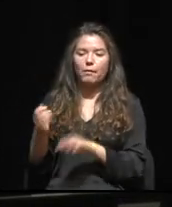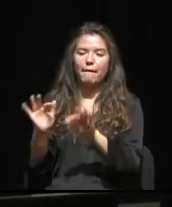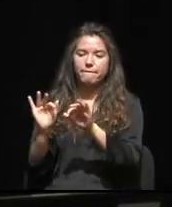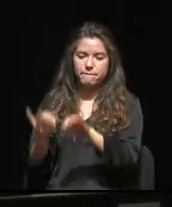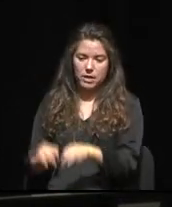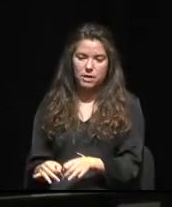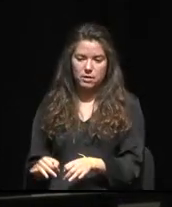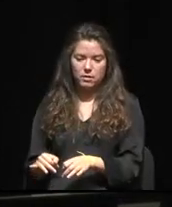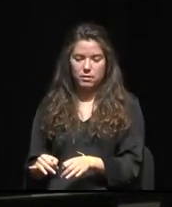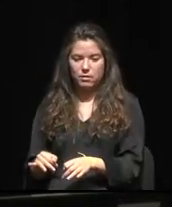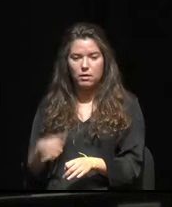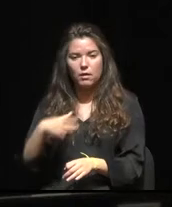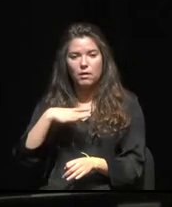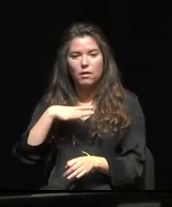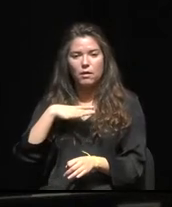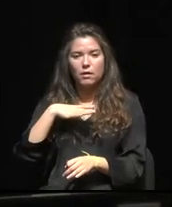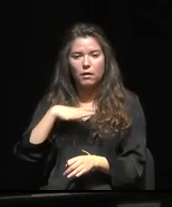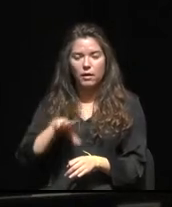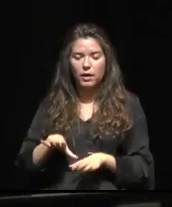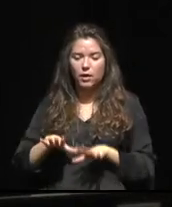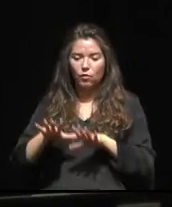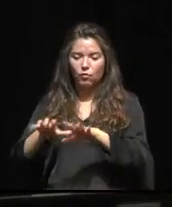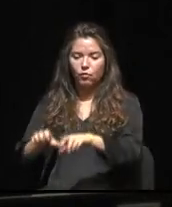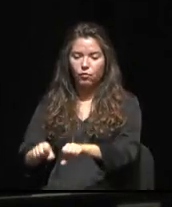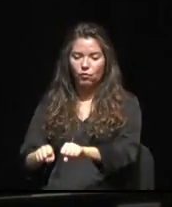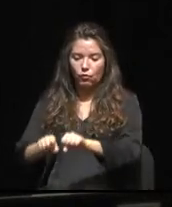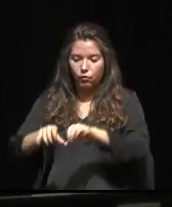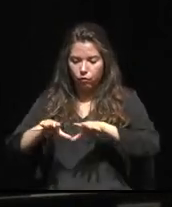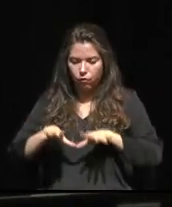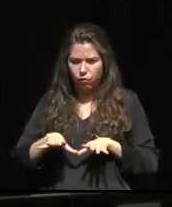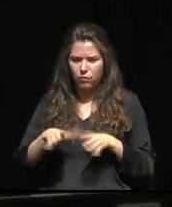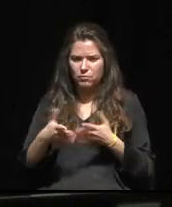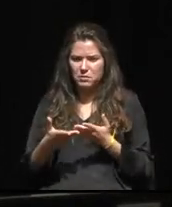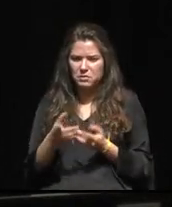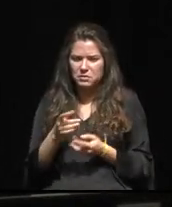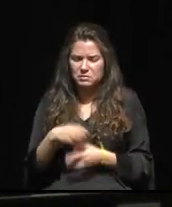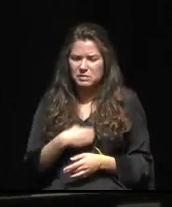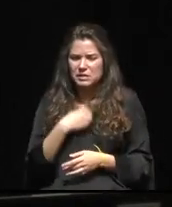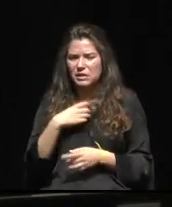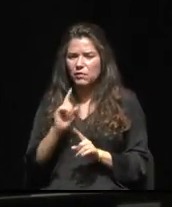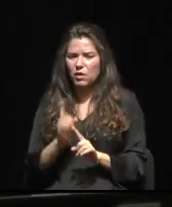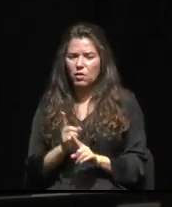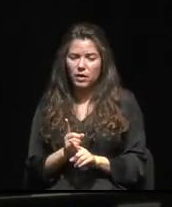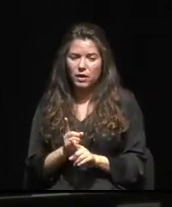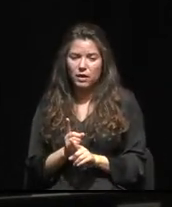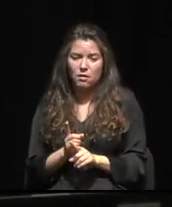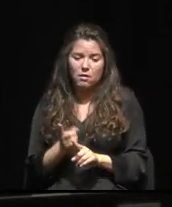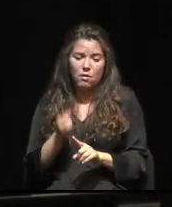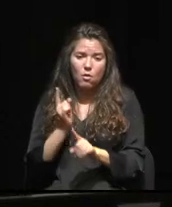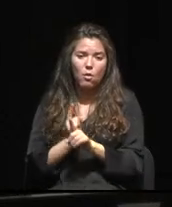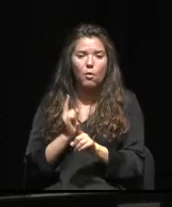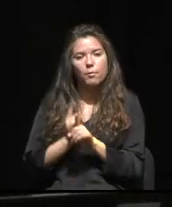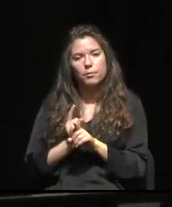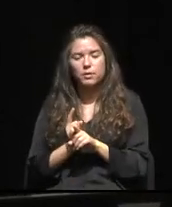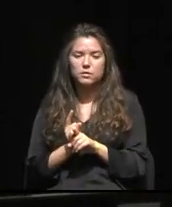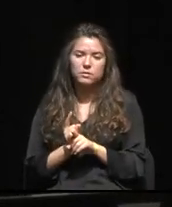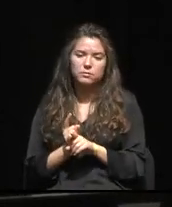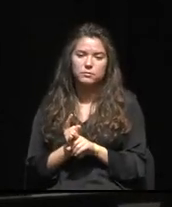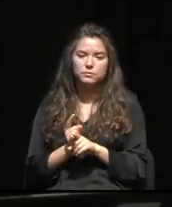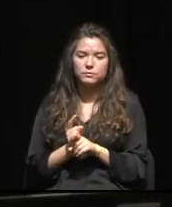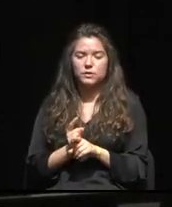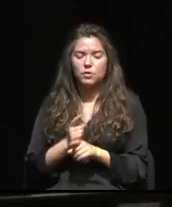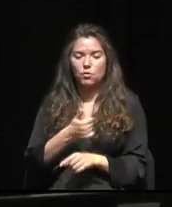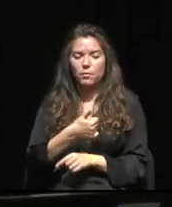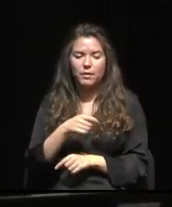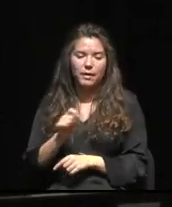propinas quer descolonizar o ensino vá-se lá perceber o que é isso senão aqueles permanentes acertos de contas que o